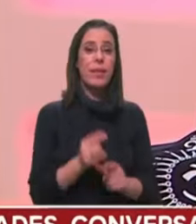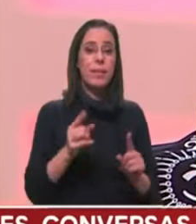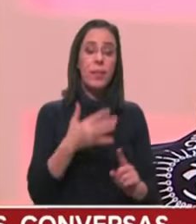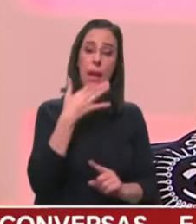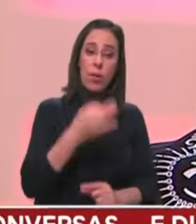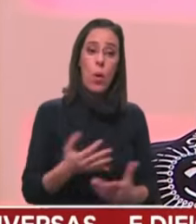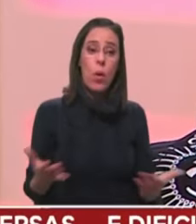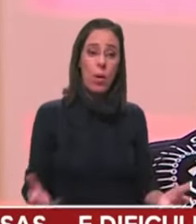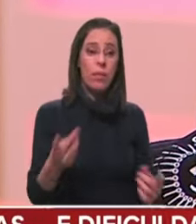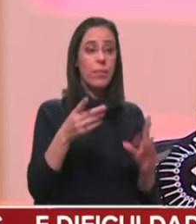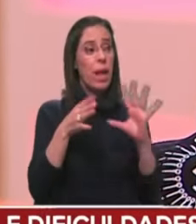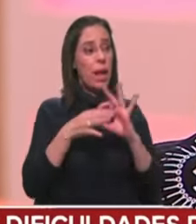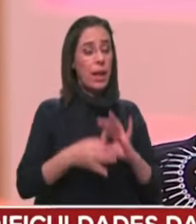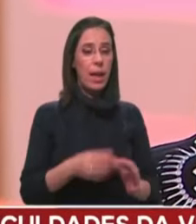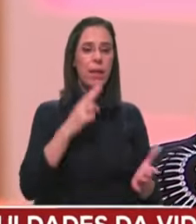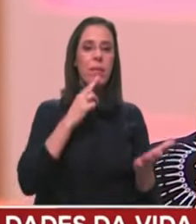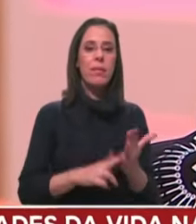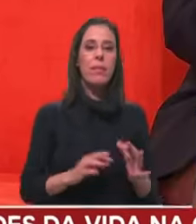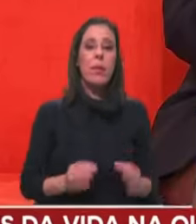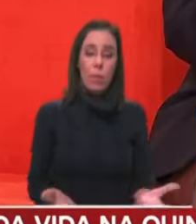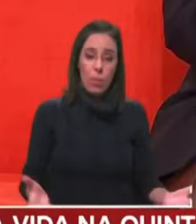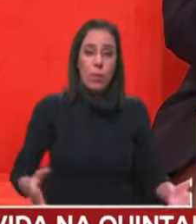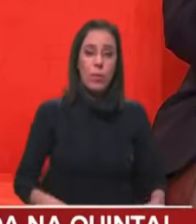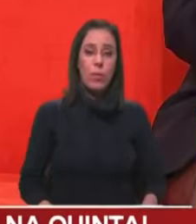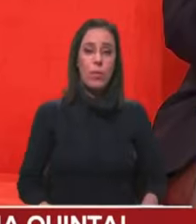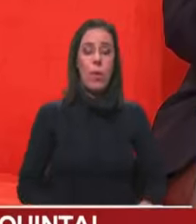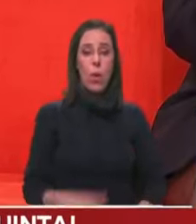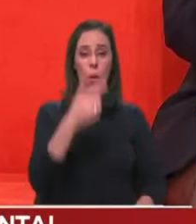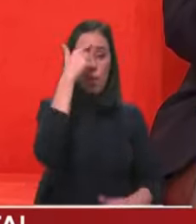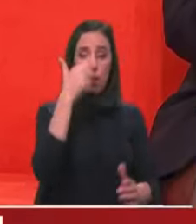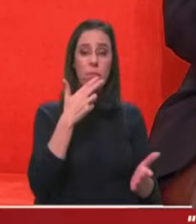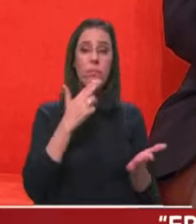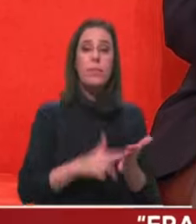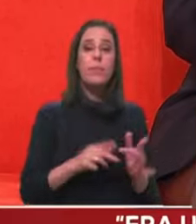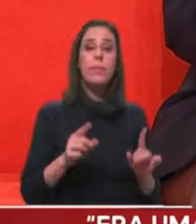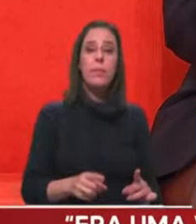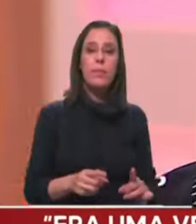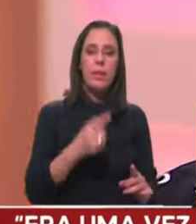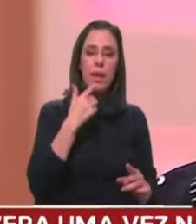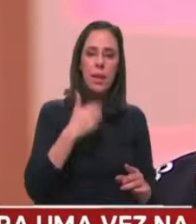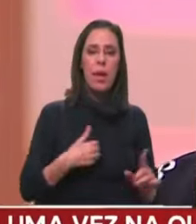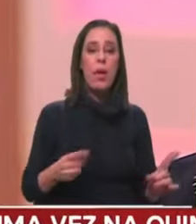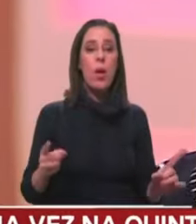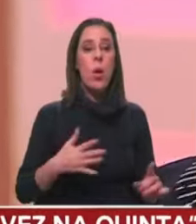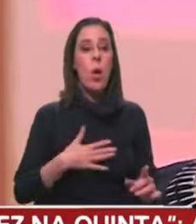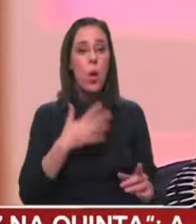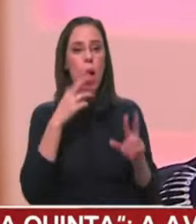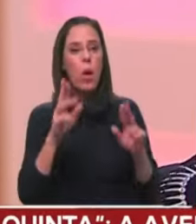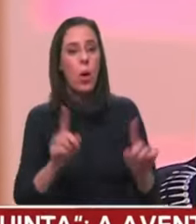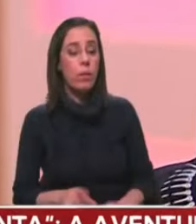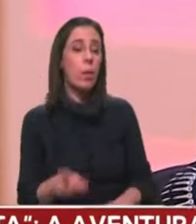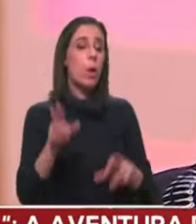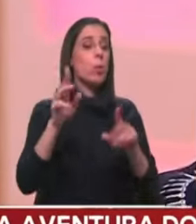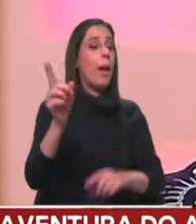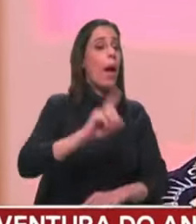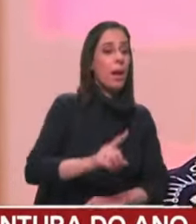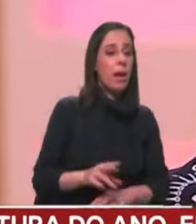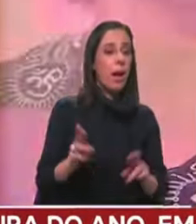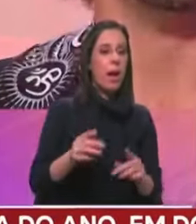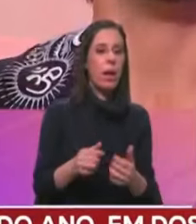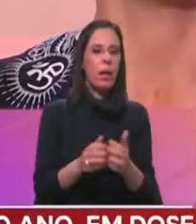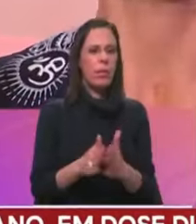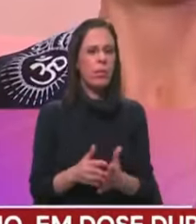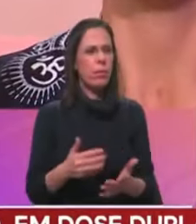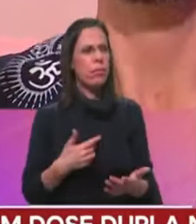convicto que a vossa ligação era verdadeira é isso pois eu pensava que aquilo tinha mas ela andava sempre a dizer não queria expectativa não queria expectativas em